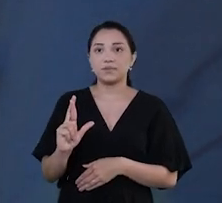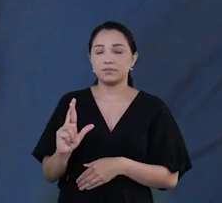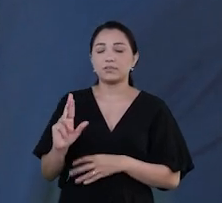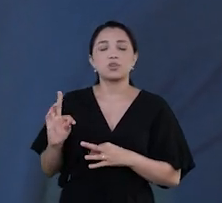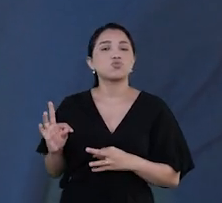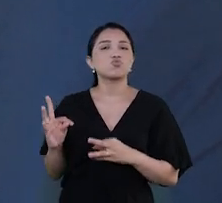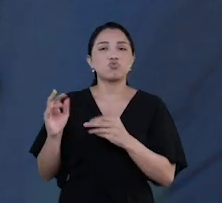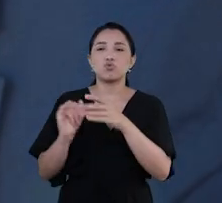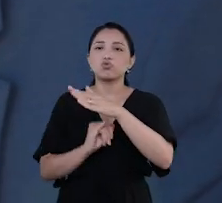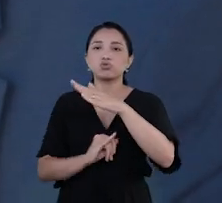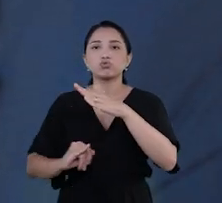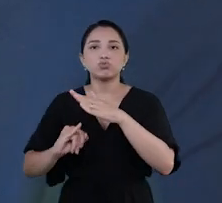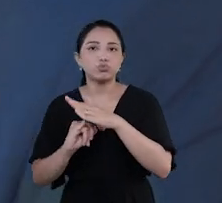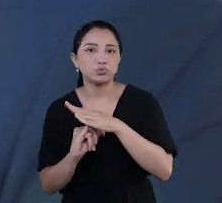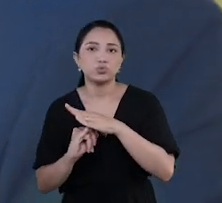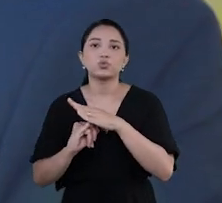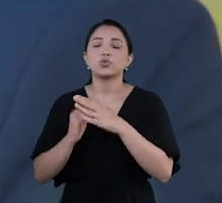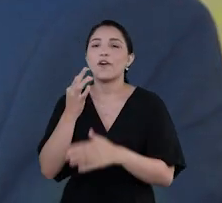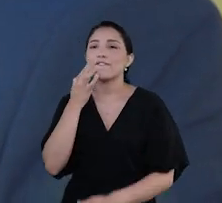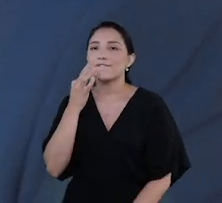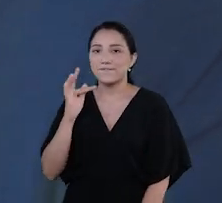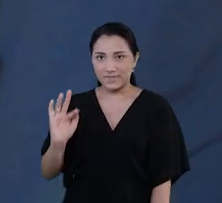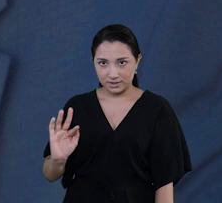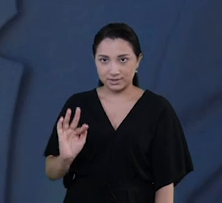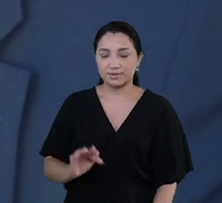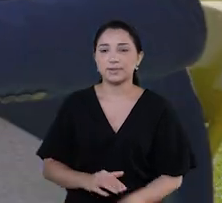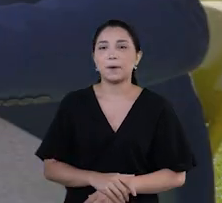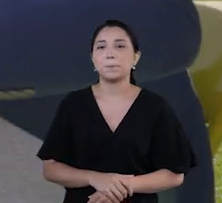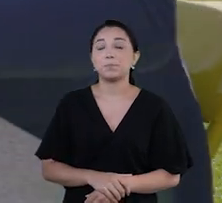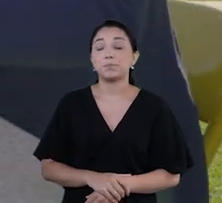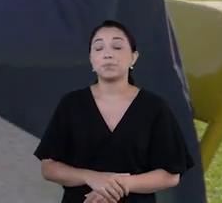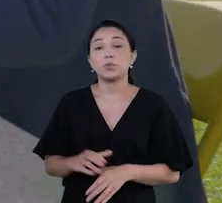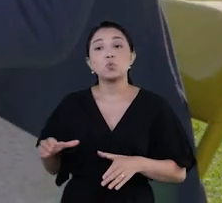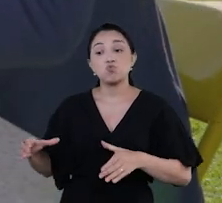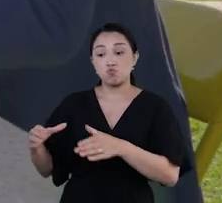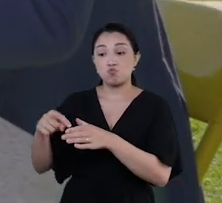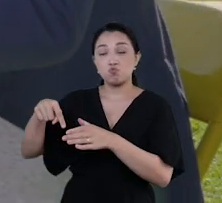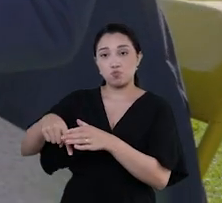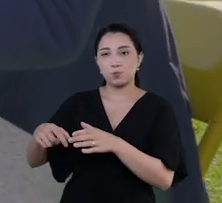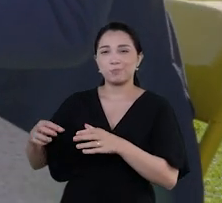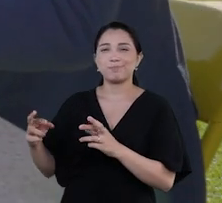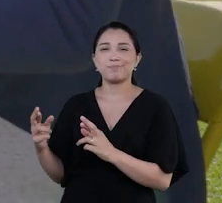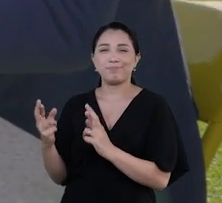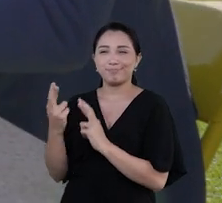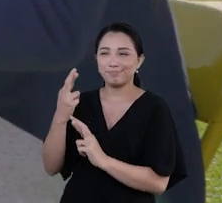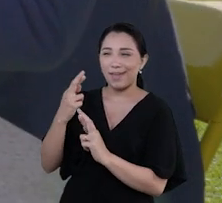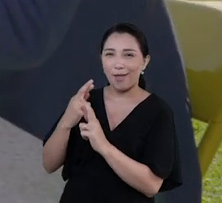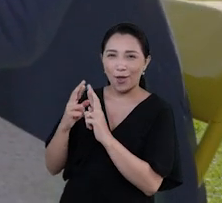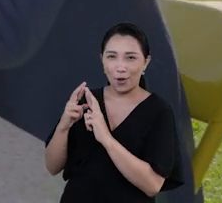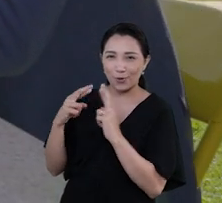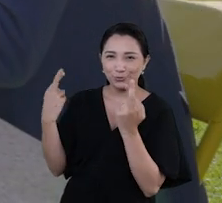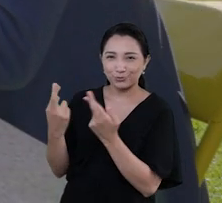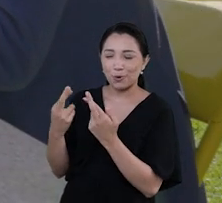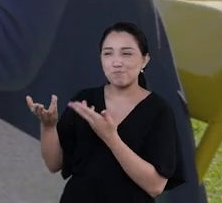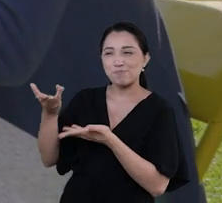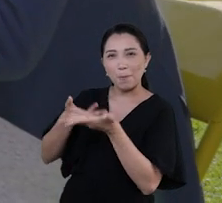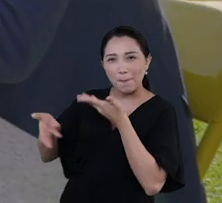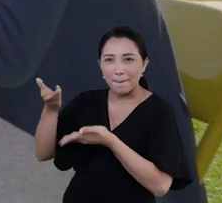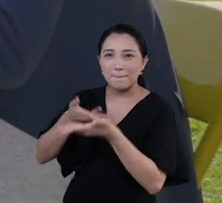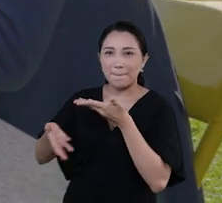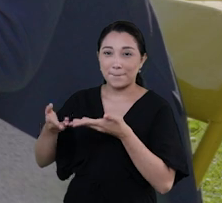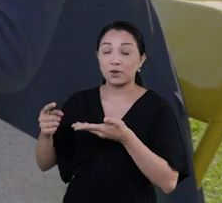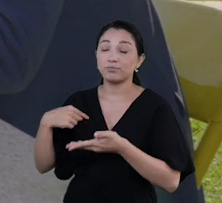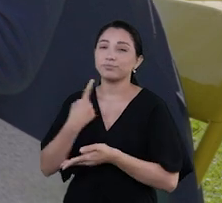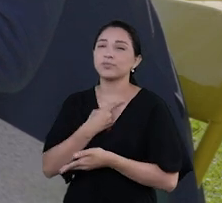Federal Então esse grupo vem reunindo e a gente lançou um grande edital para justamente conhecer as